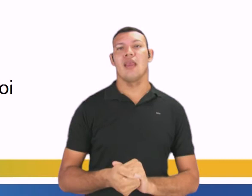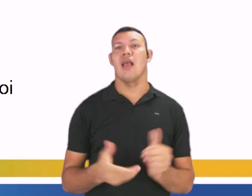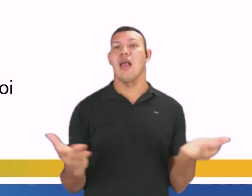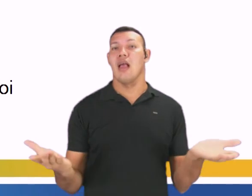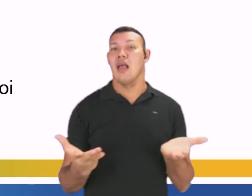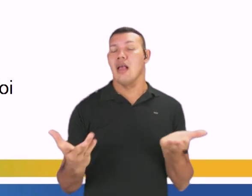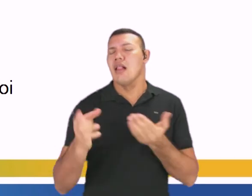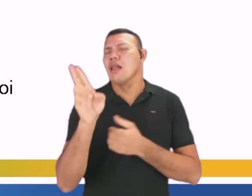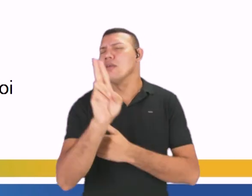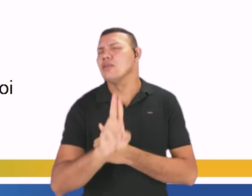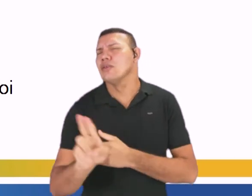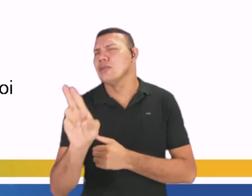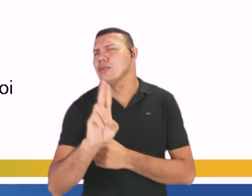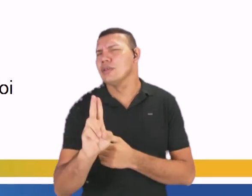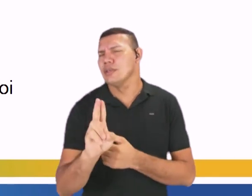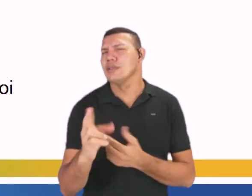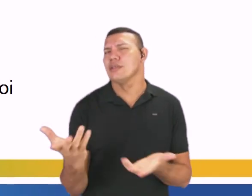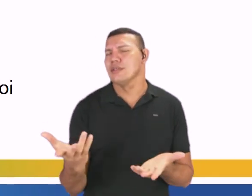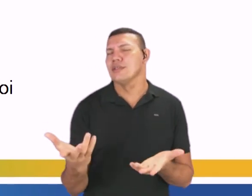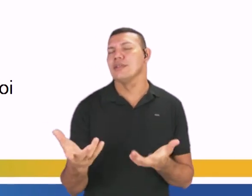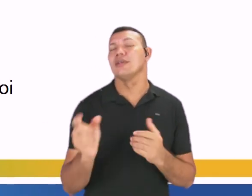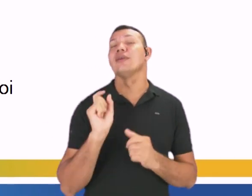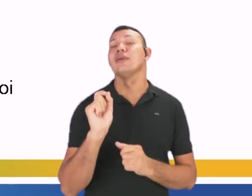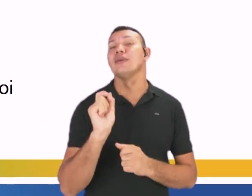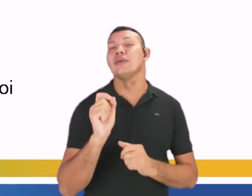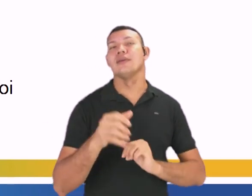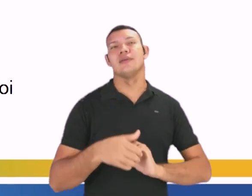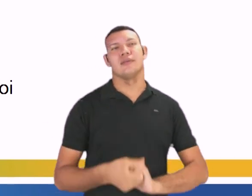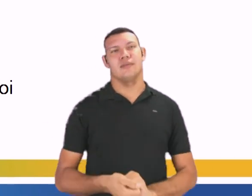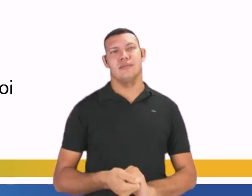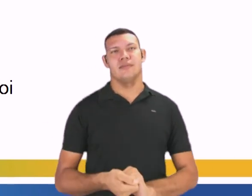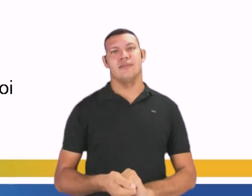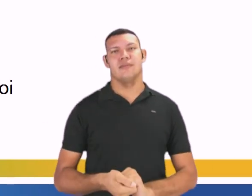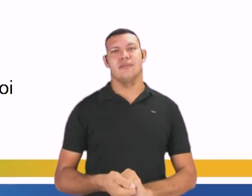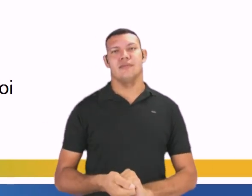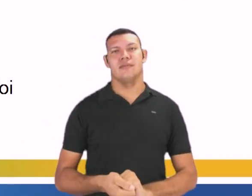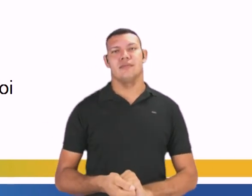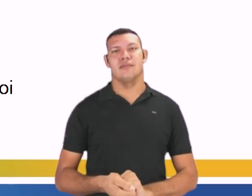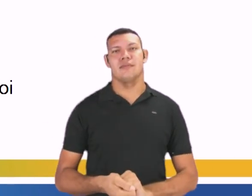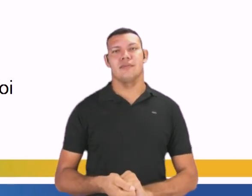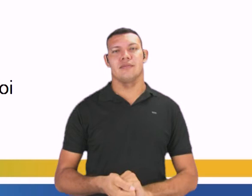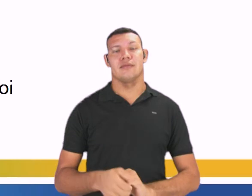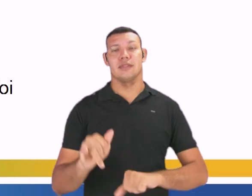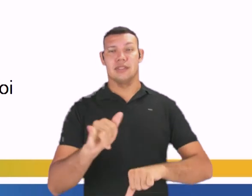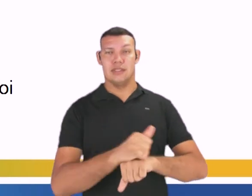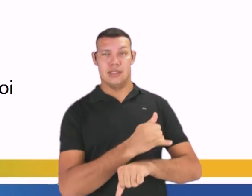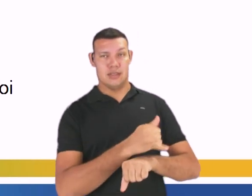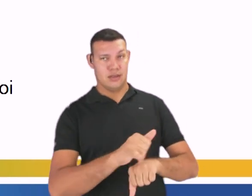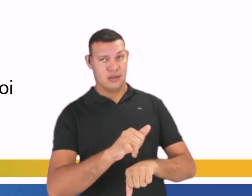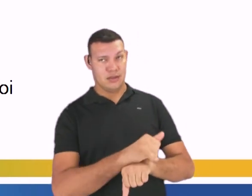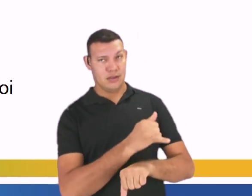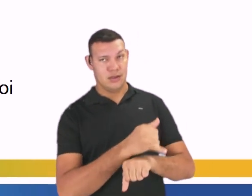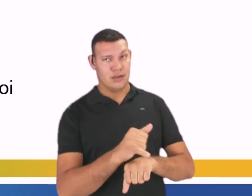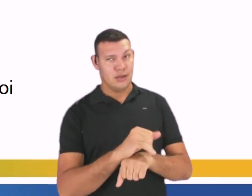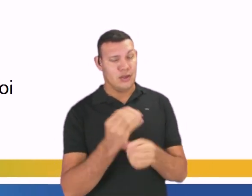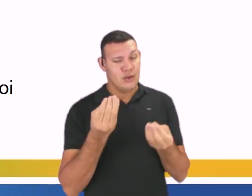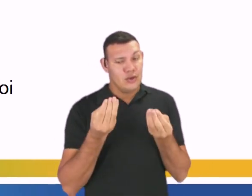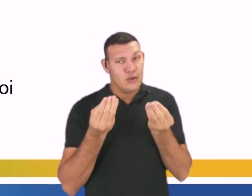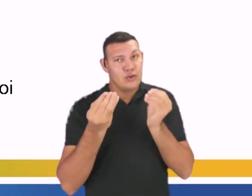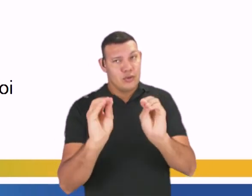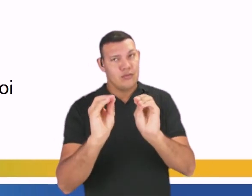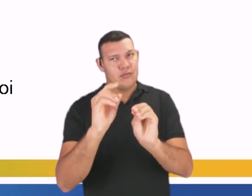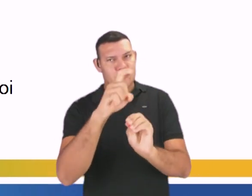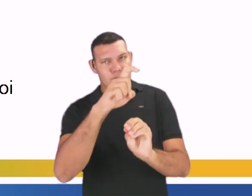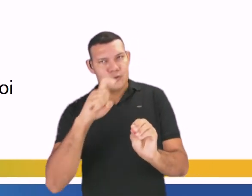podemos utilizar por evidência, né? E aí nós vamos utilizar a estratégia de colocar o x em